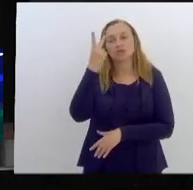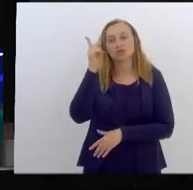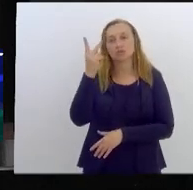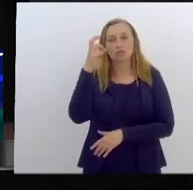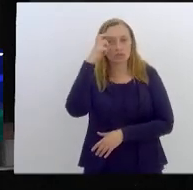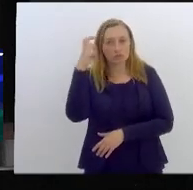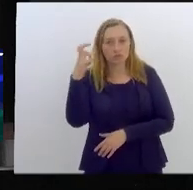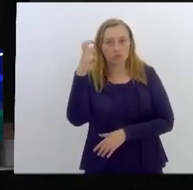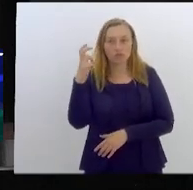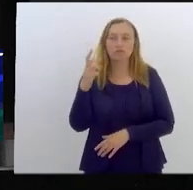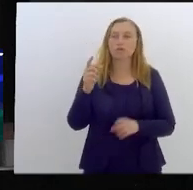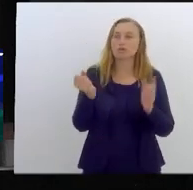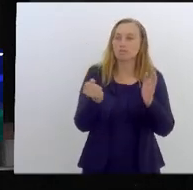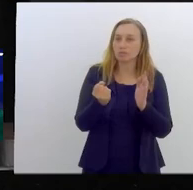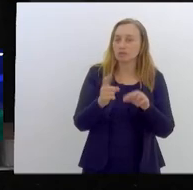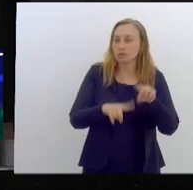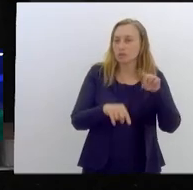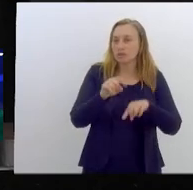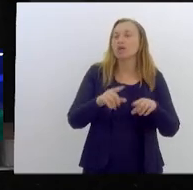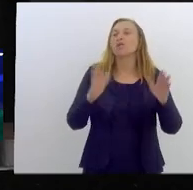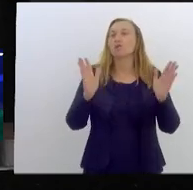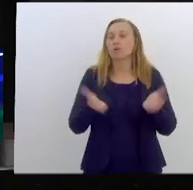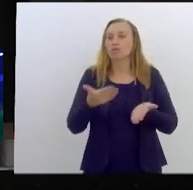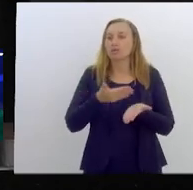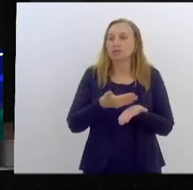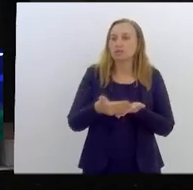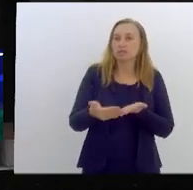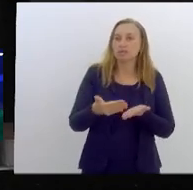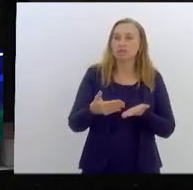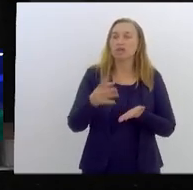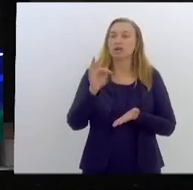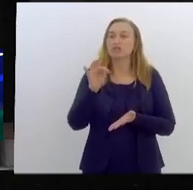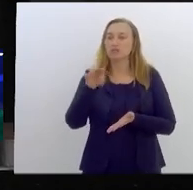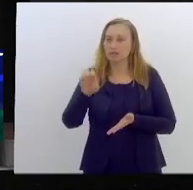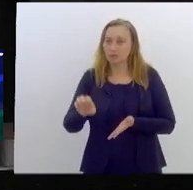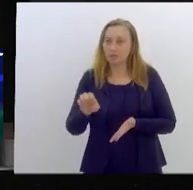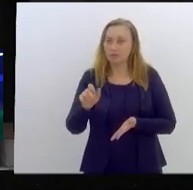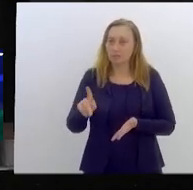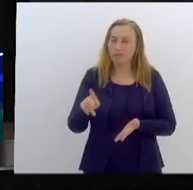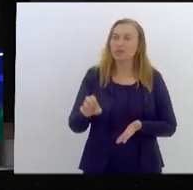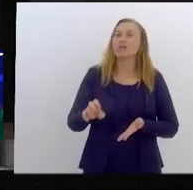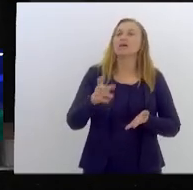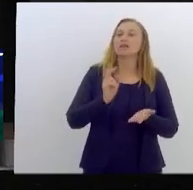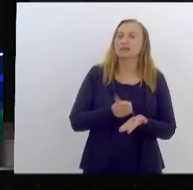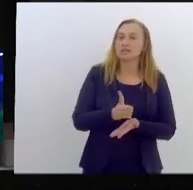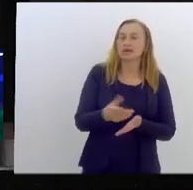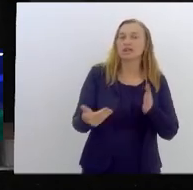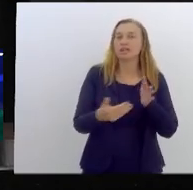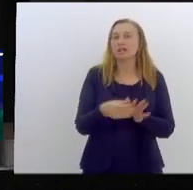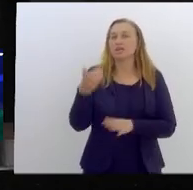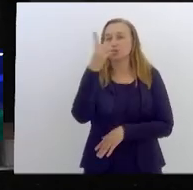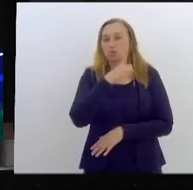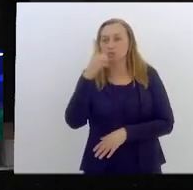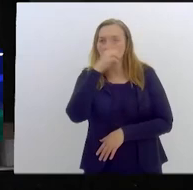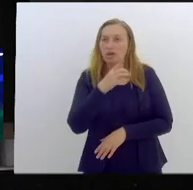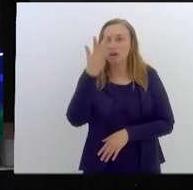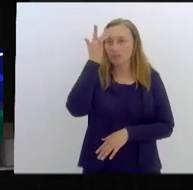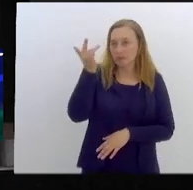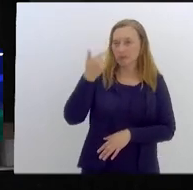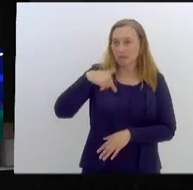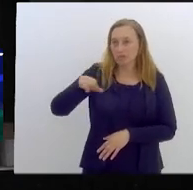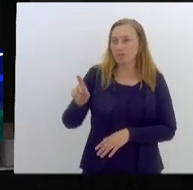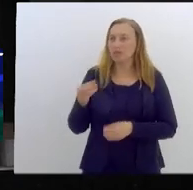cultural e imaterial. Então, hoje se inicia a FLIP, que segue até o domingo. Amanhã vou estar